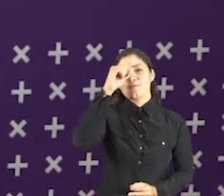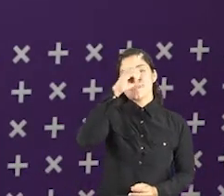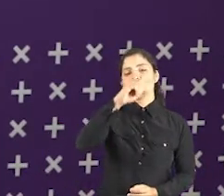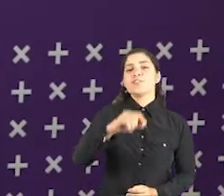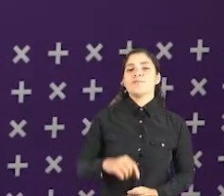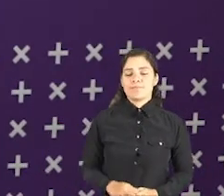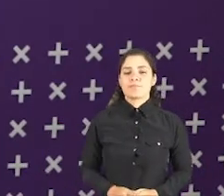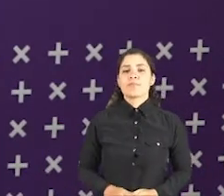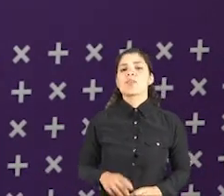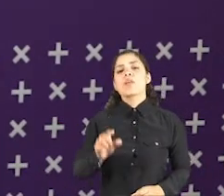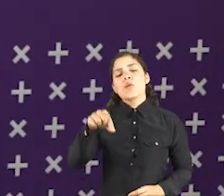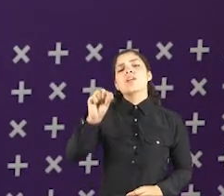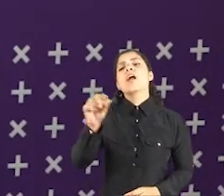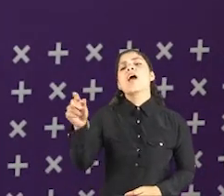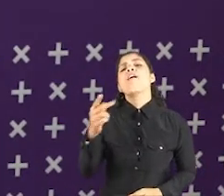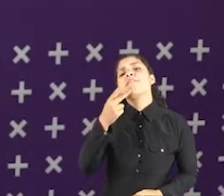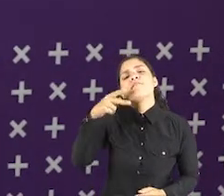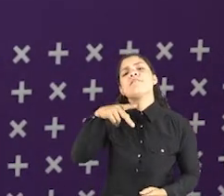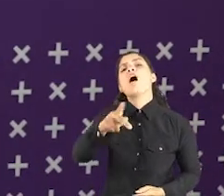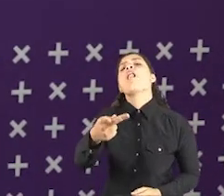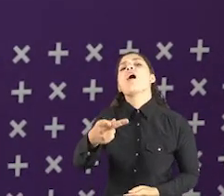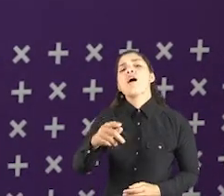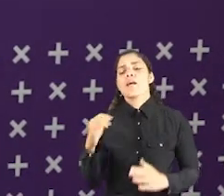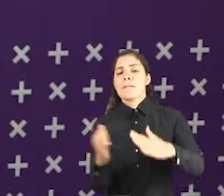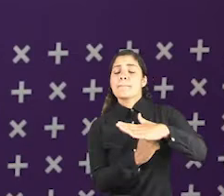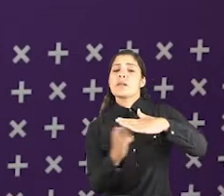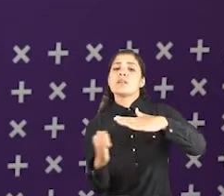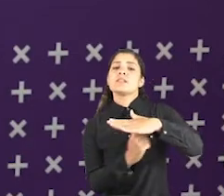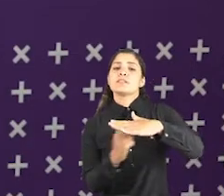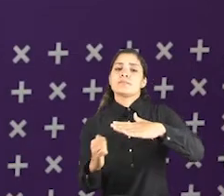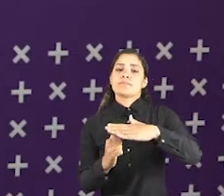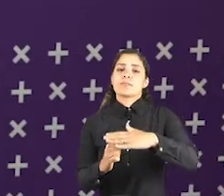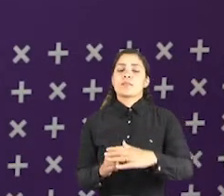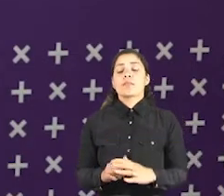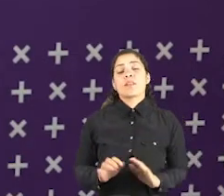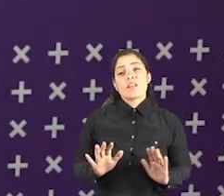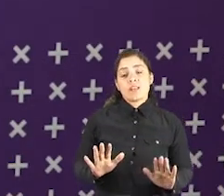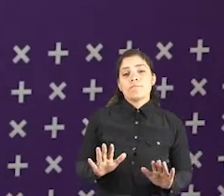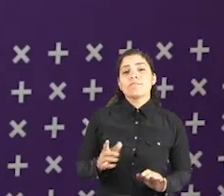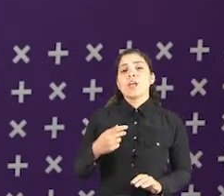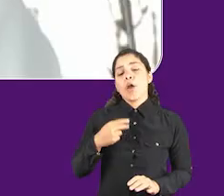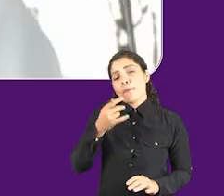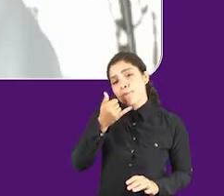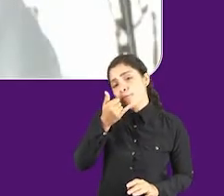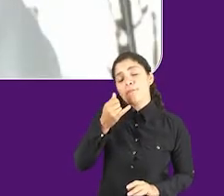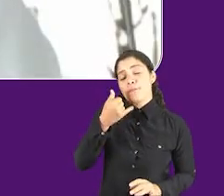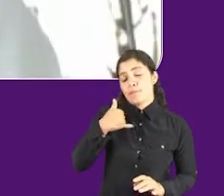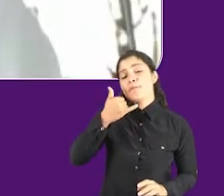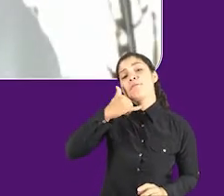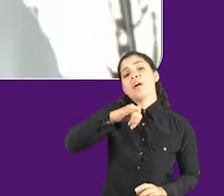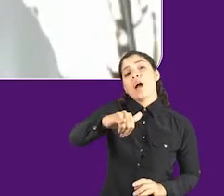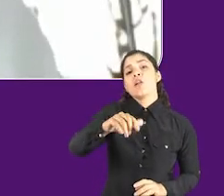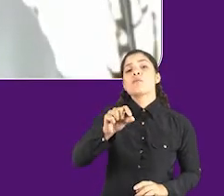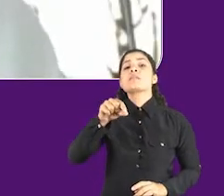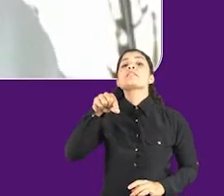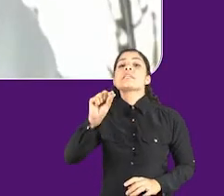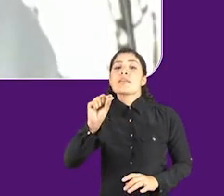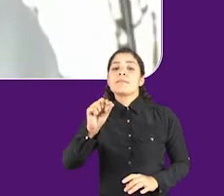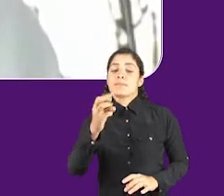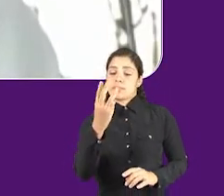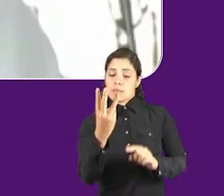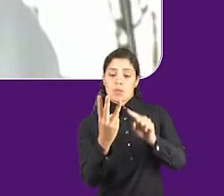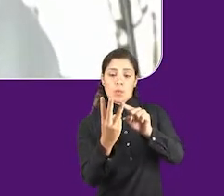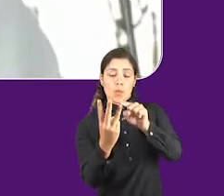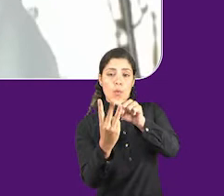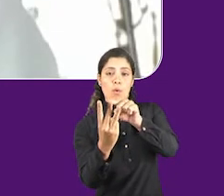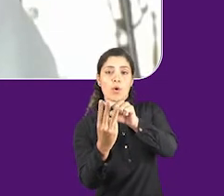coragem de usar o que que você diria para essas empresas e a e eu direi aqui tem três pena quesitos